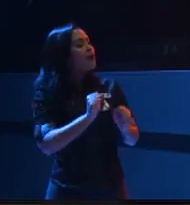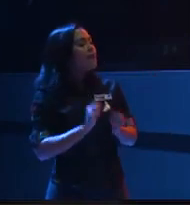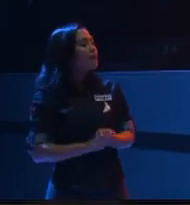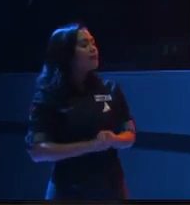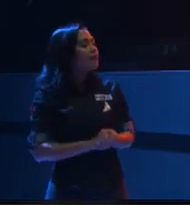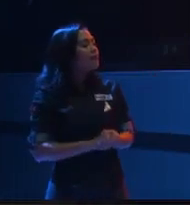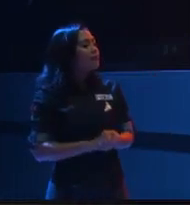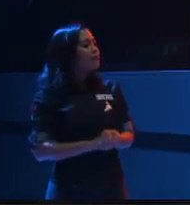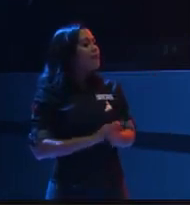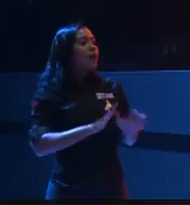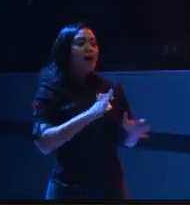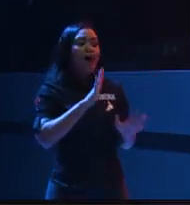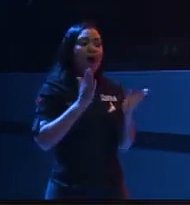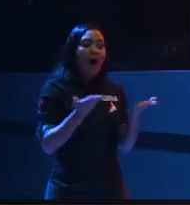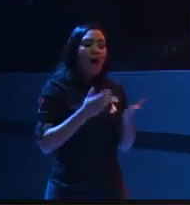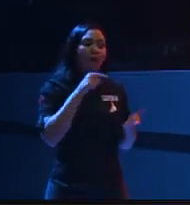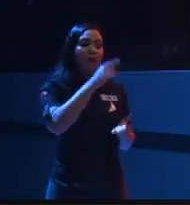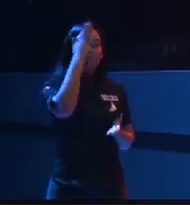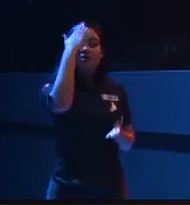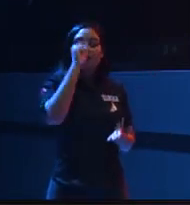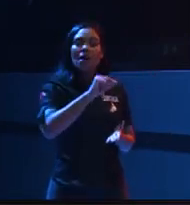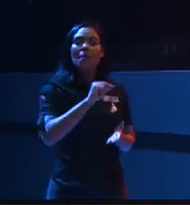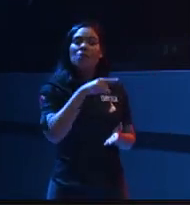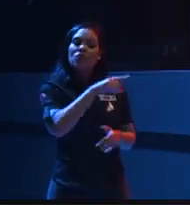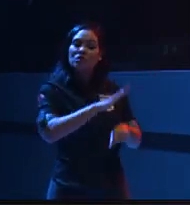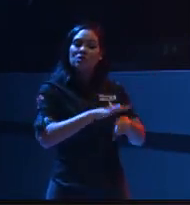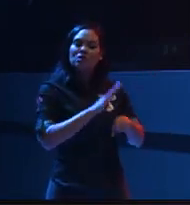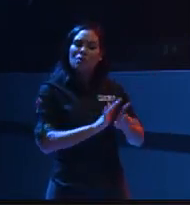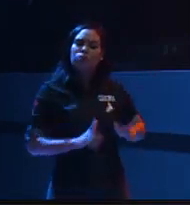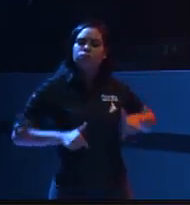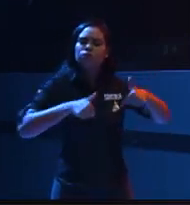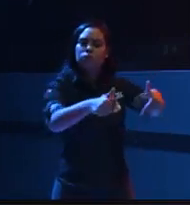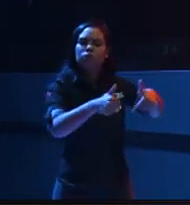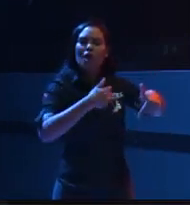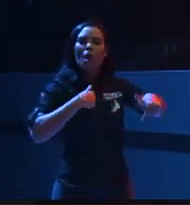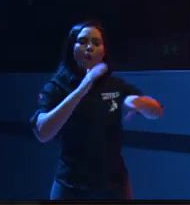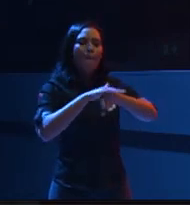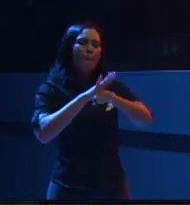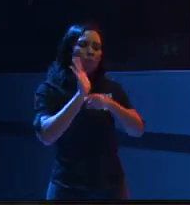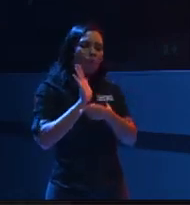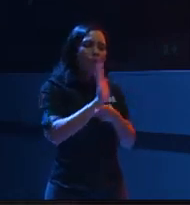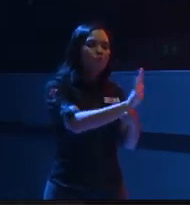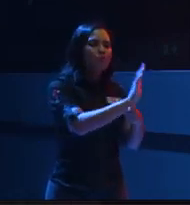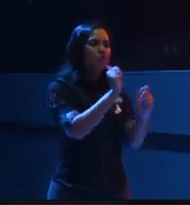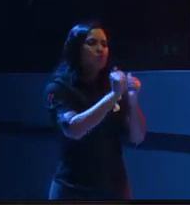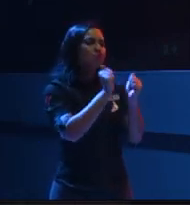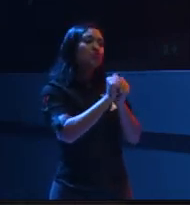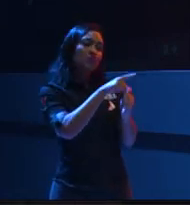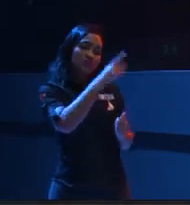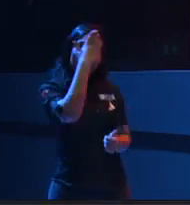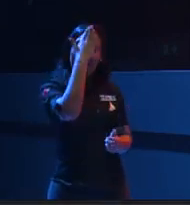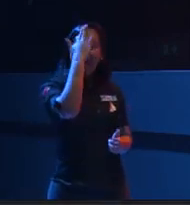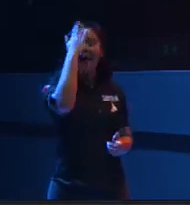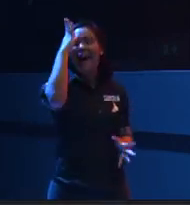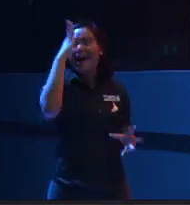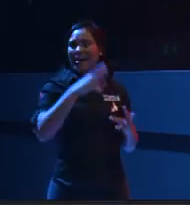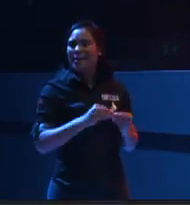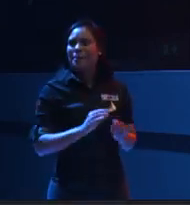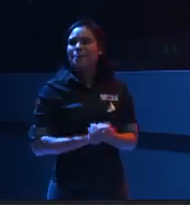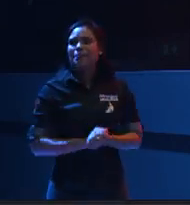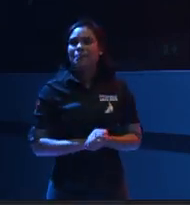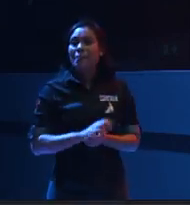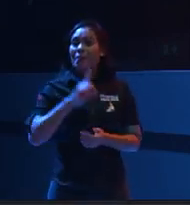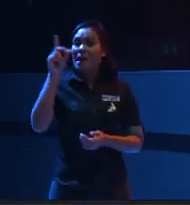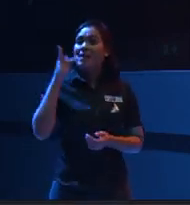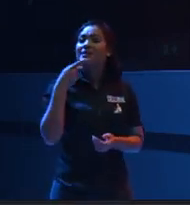você tá mais madura você sabe que eu te faço as coisas e eu conto com você E aí Deus filha para Moisés e disse Moisés que você tem na